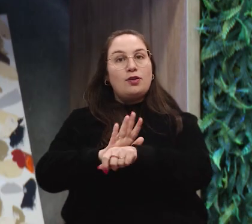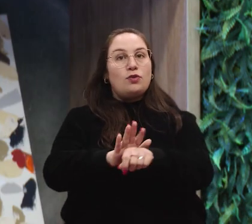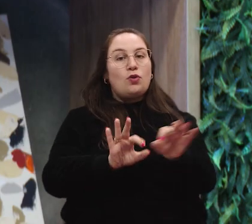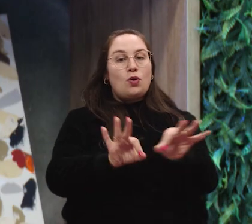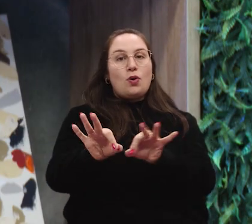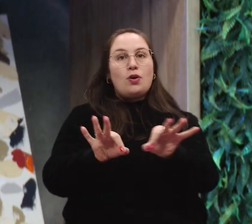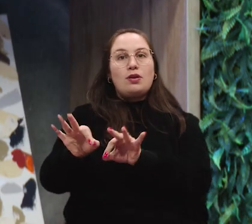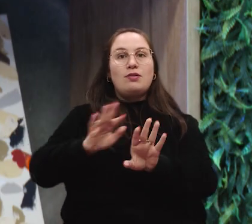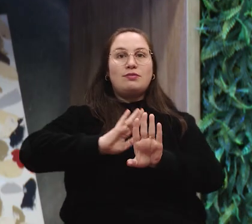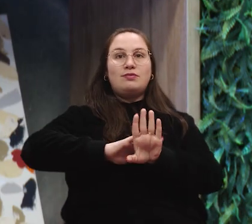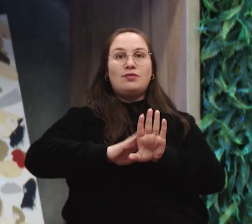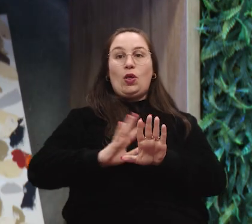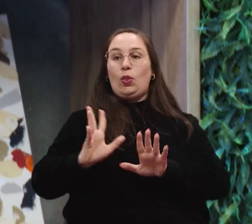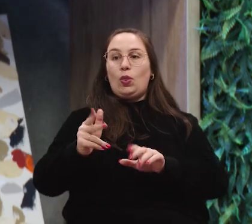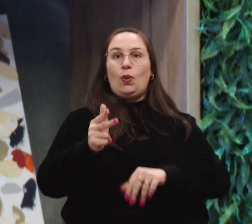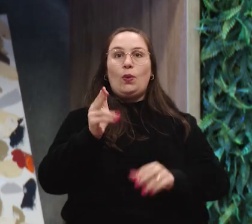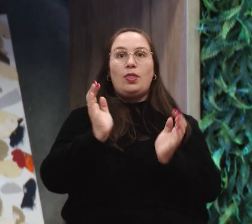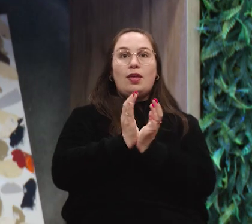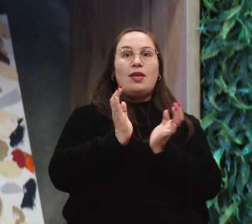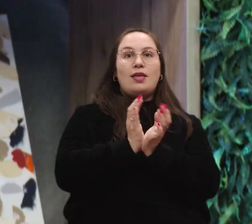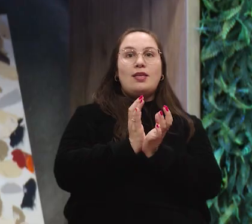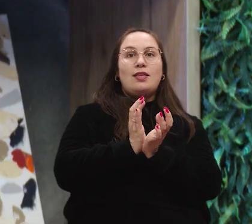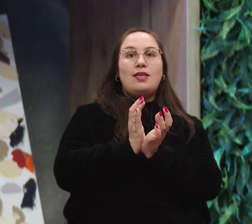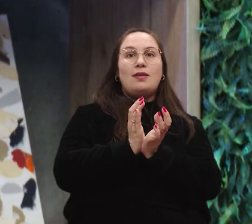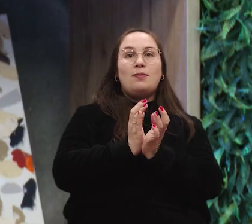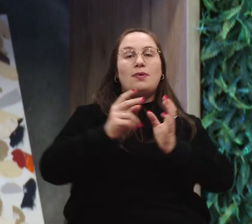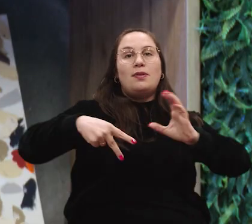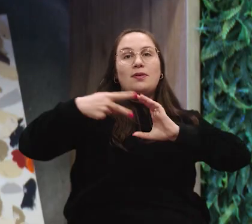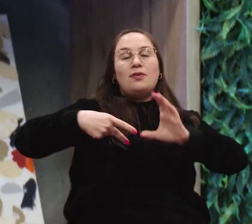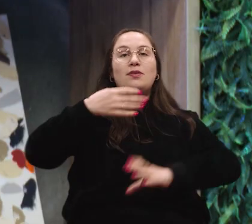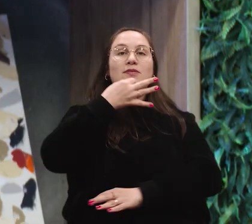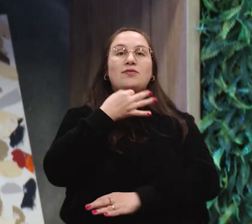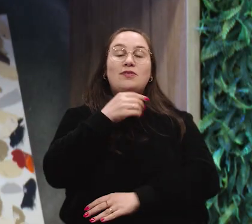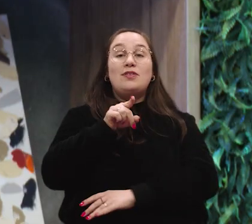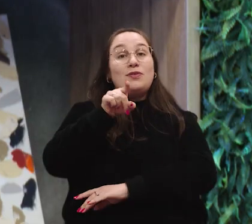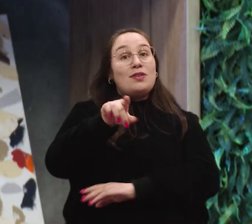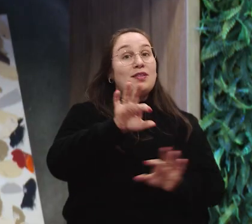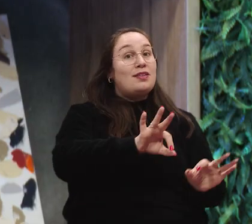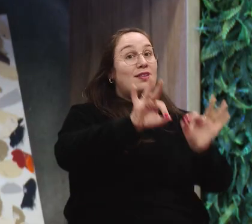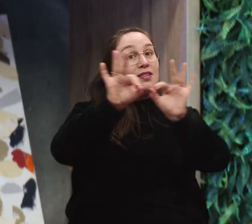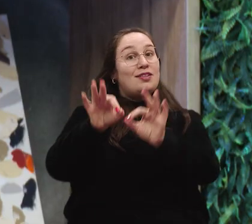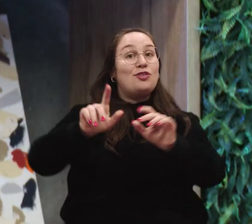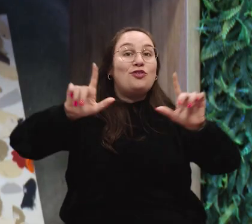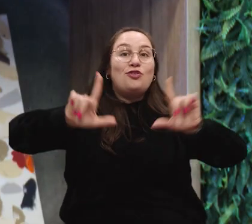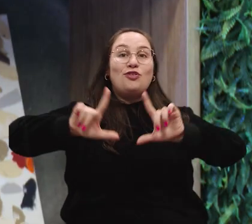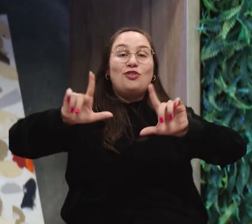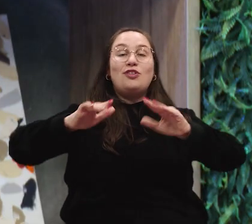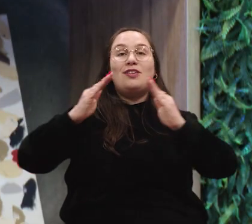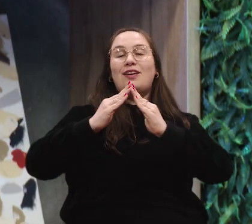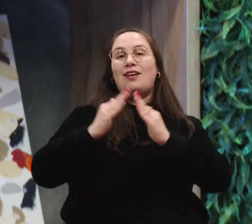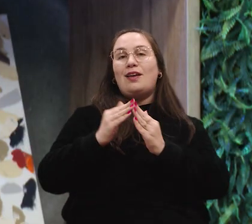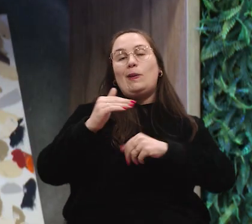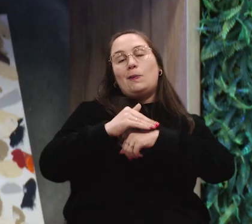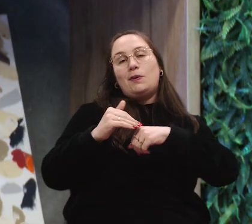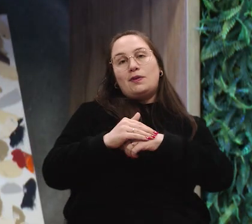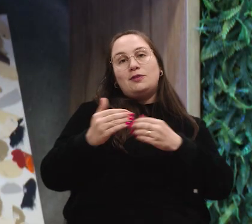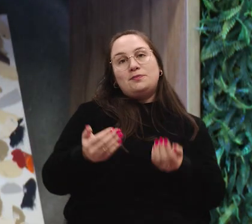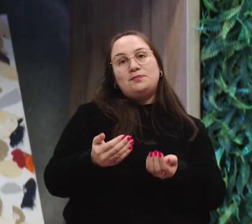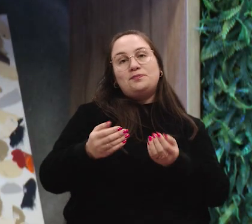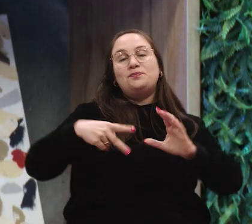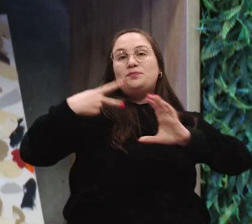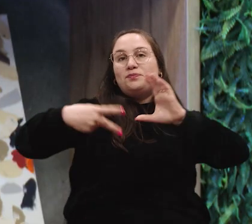ajudou na produção, toda a nossa equipe da TV Câmara de Caxias do Sul e você que nos assiste em casa com muito carinho.